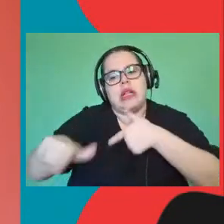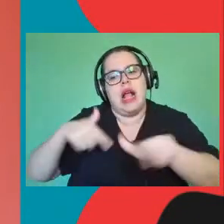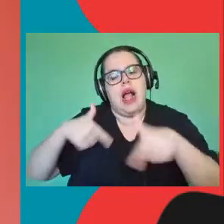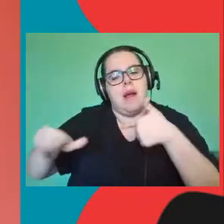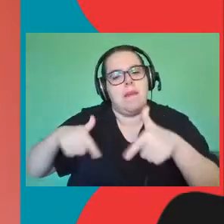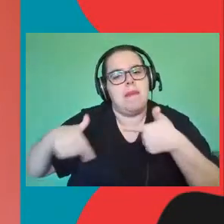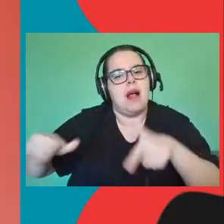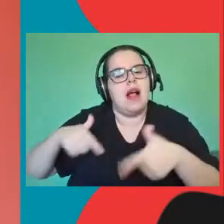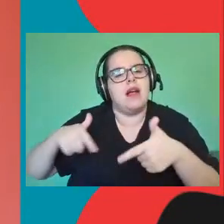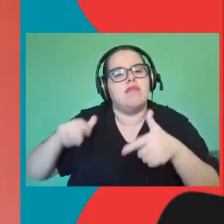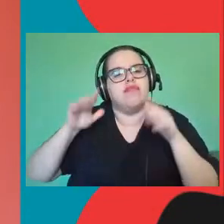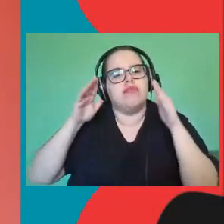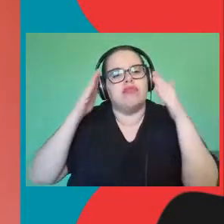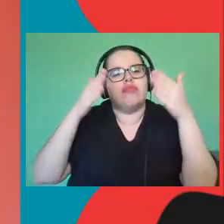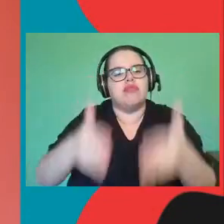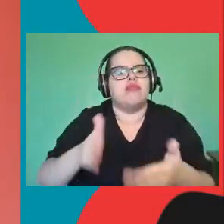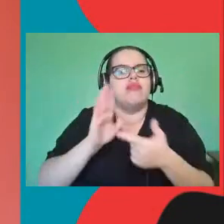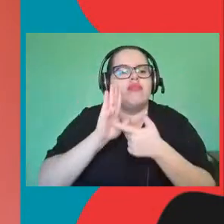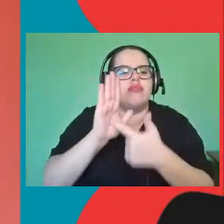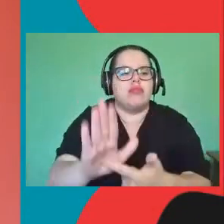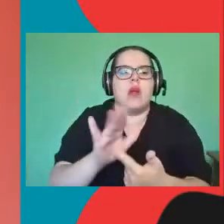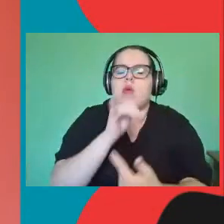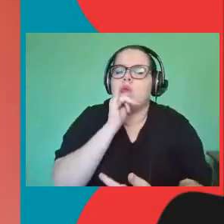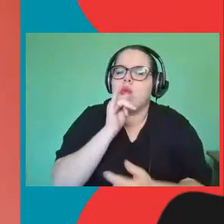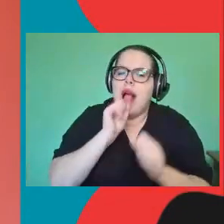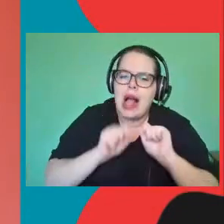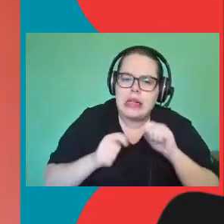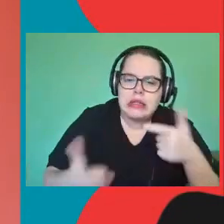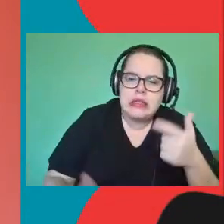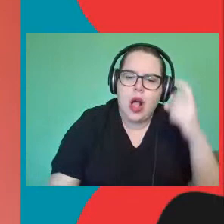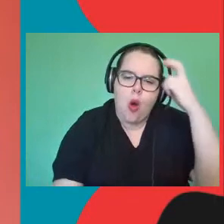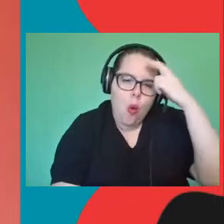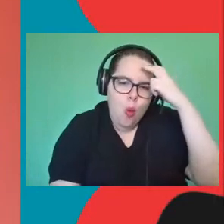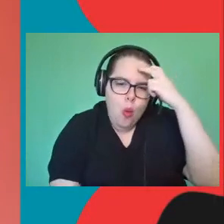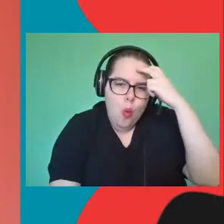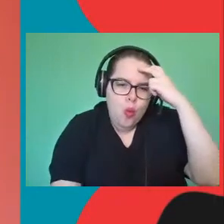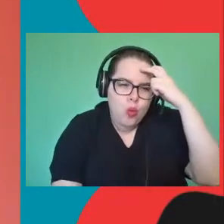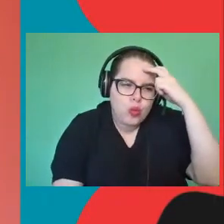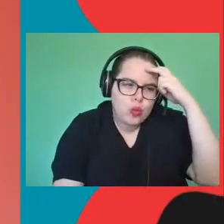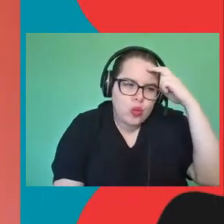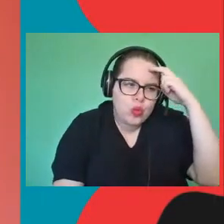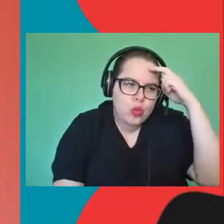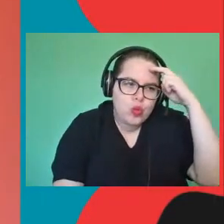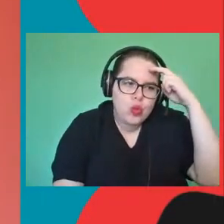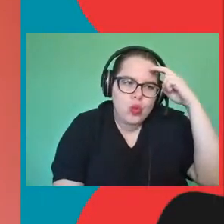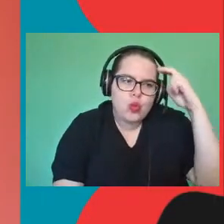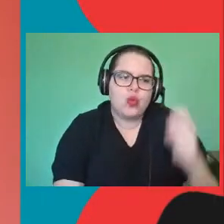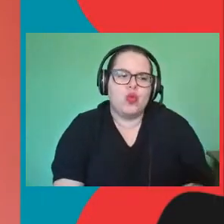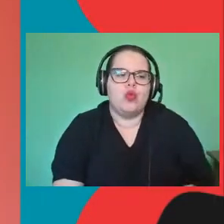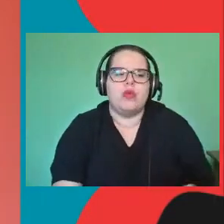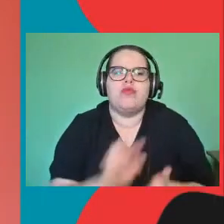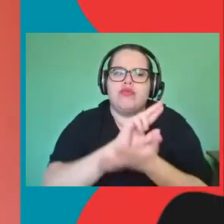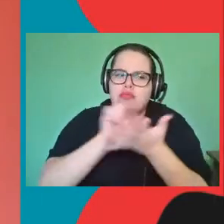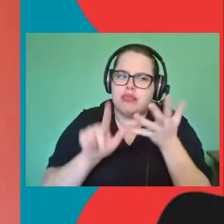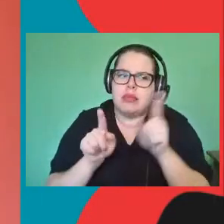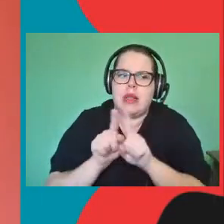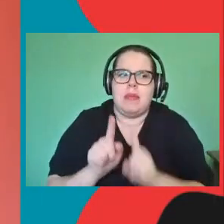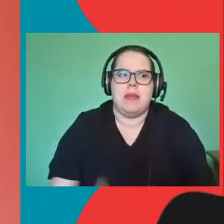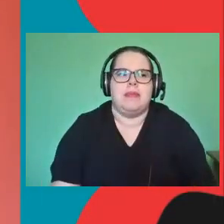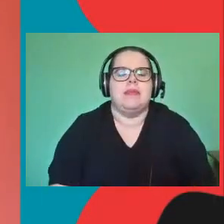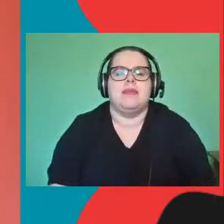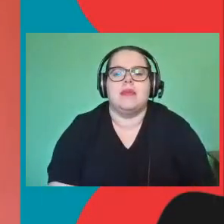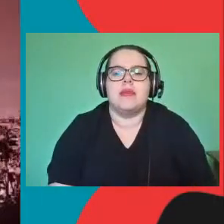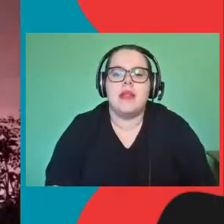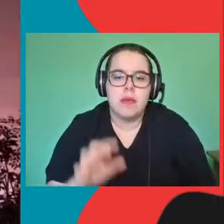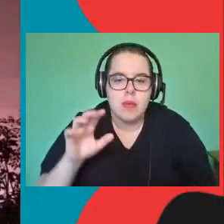diretamente a fim de promover ações, cultura, diversidade e inclusão também. É por isso que